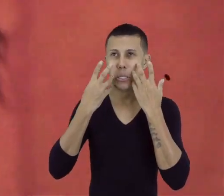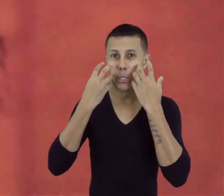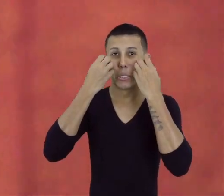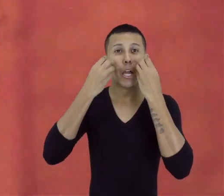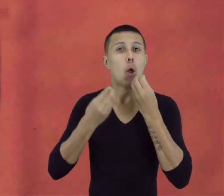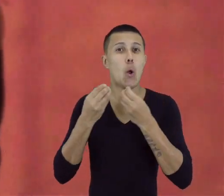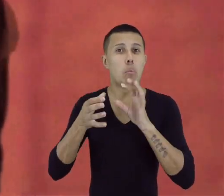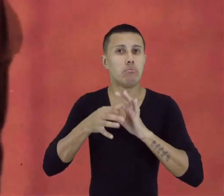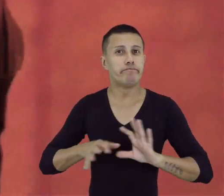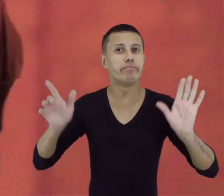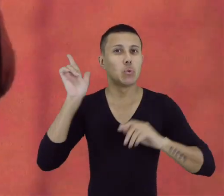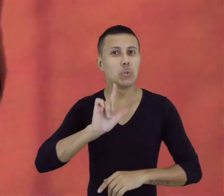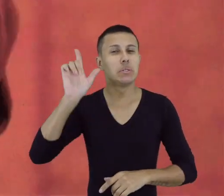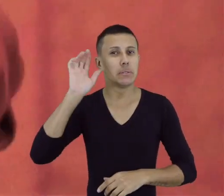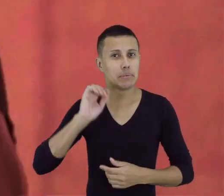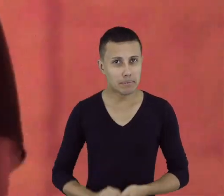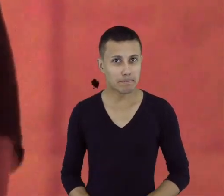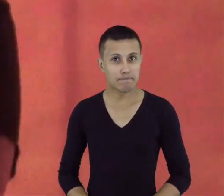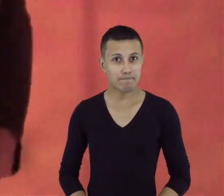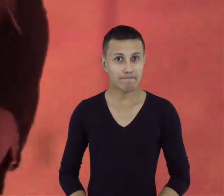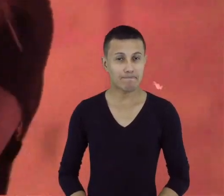como é que eu saí disso?